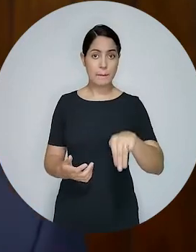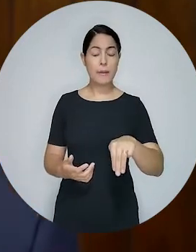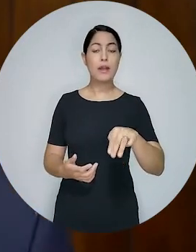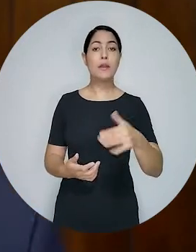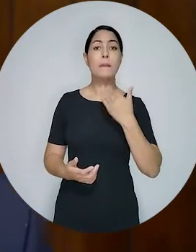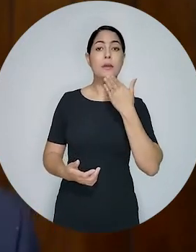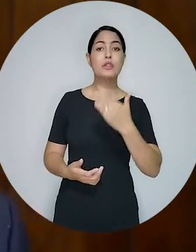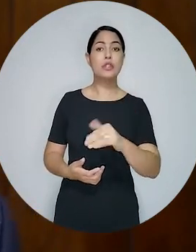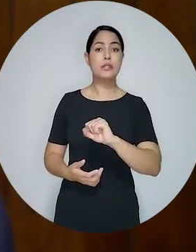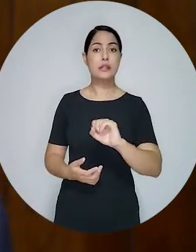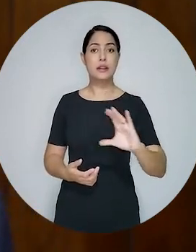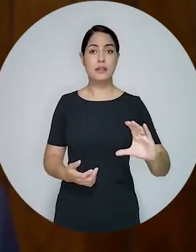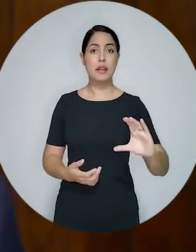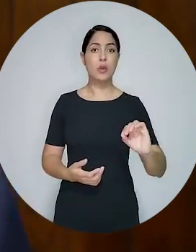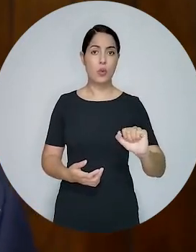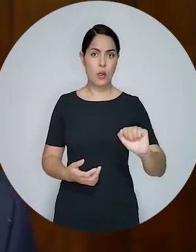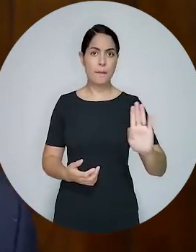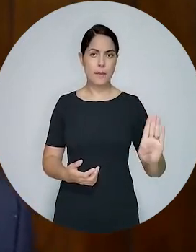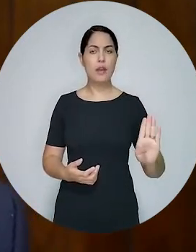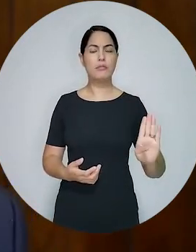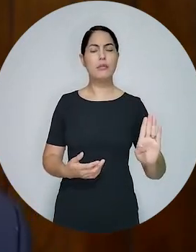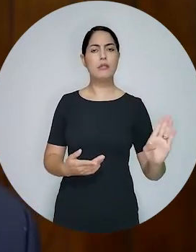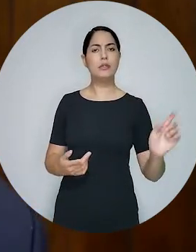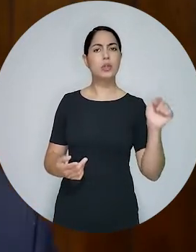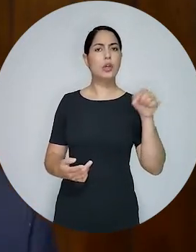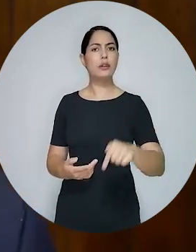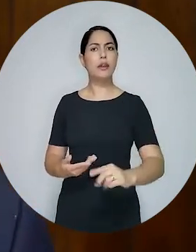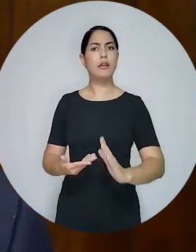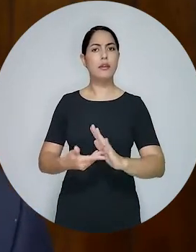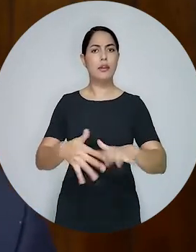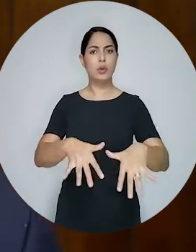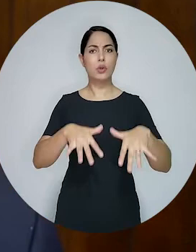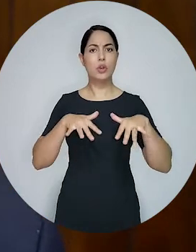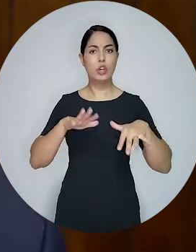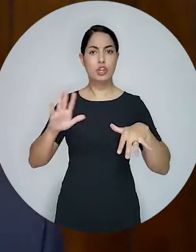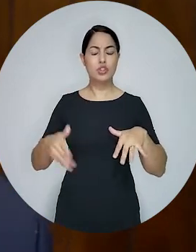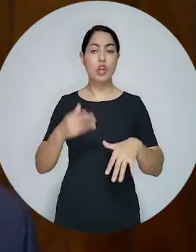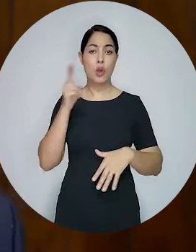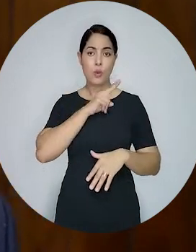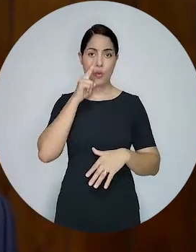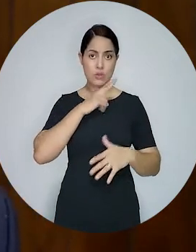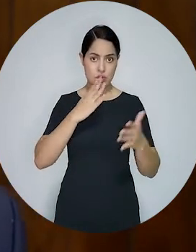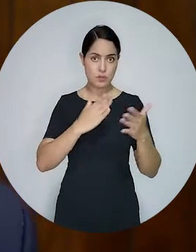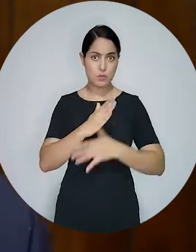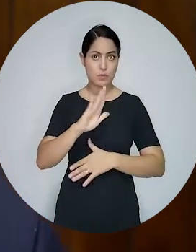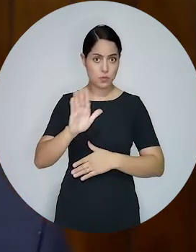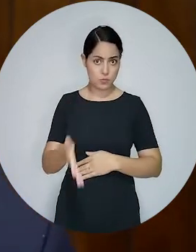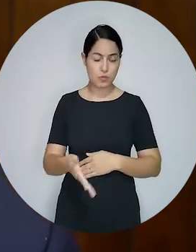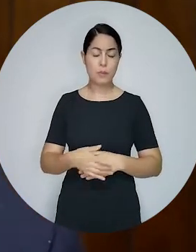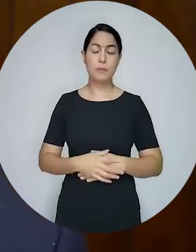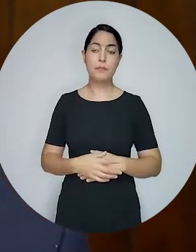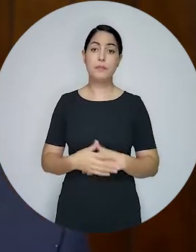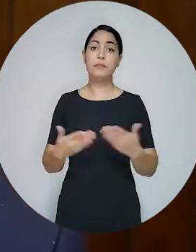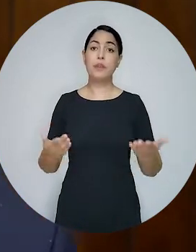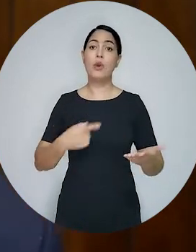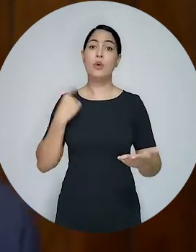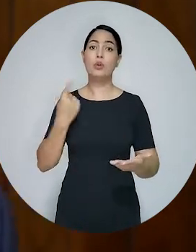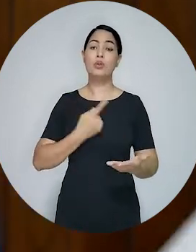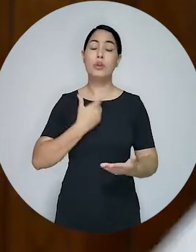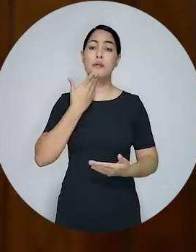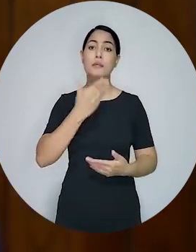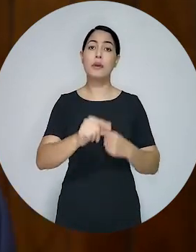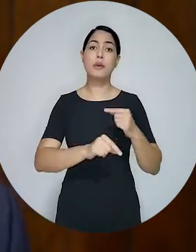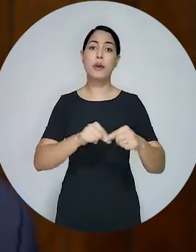atendendo o pleito da OAB Santa Catarina, trouxe esse PL ao Congresso Nacional. Ele já teve o seu requerimento de urgência aprovado,